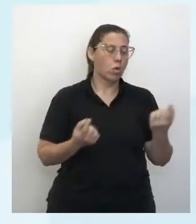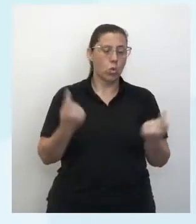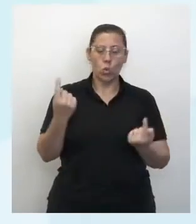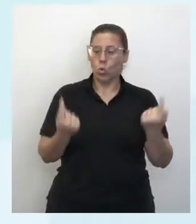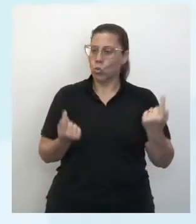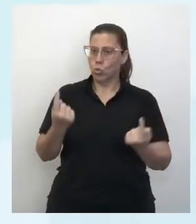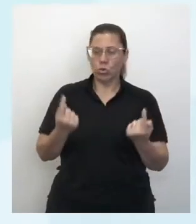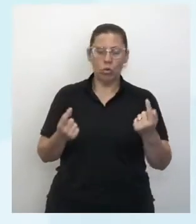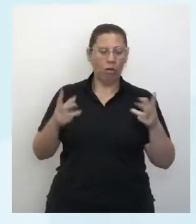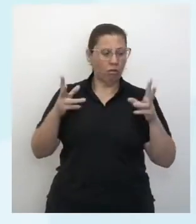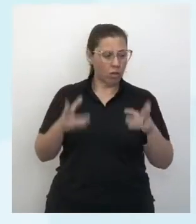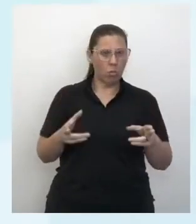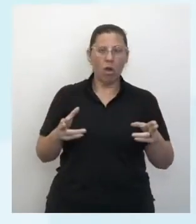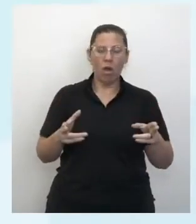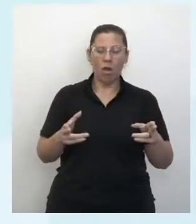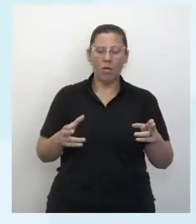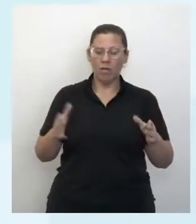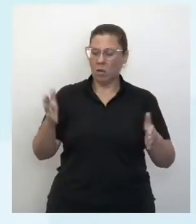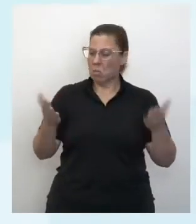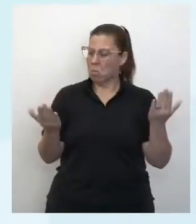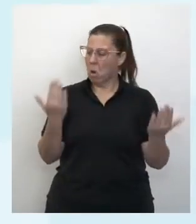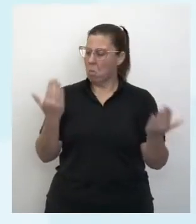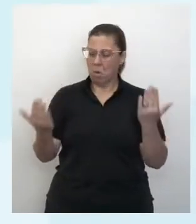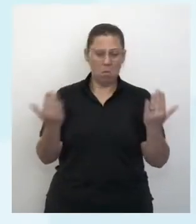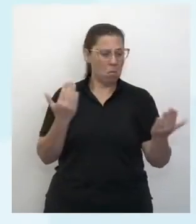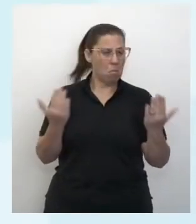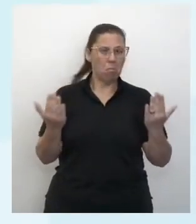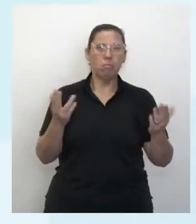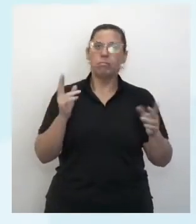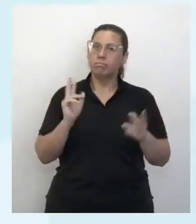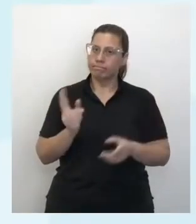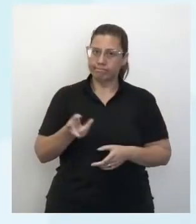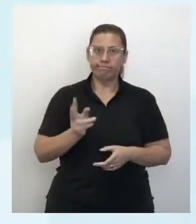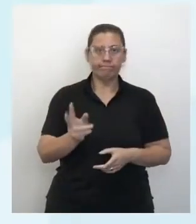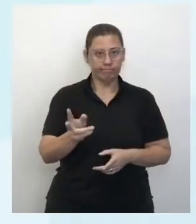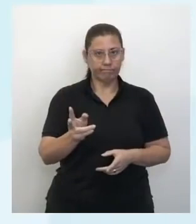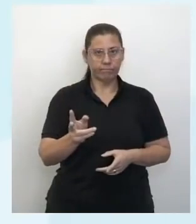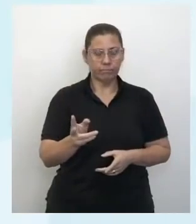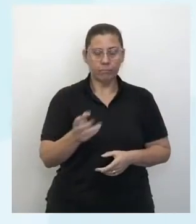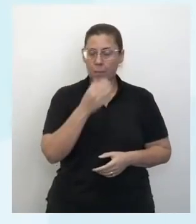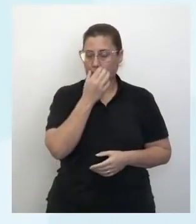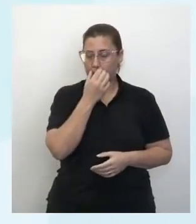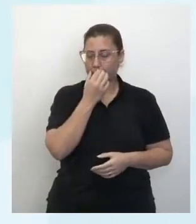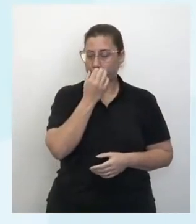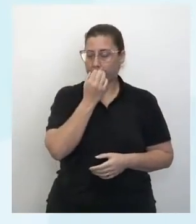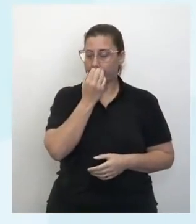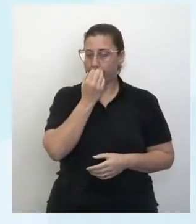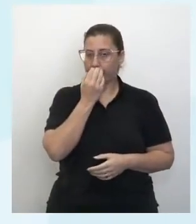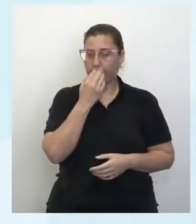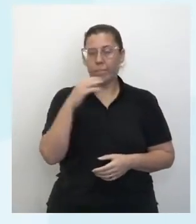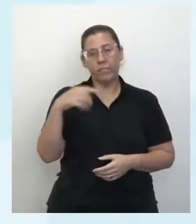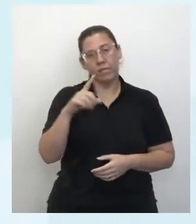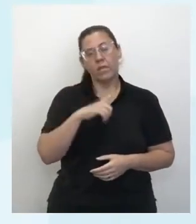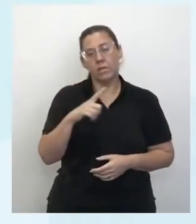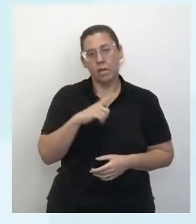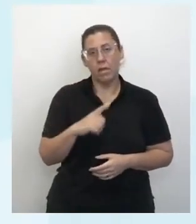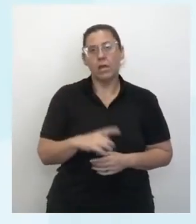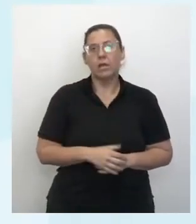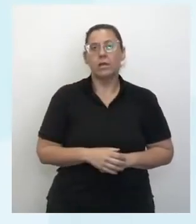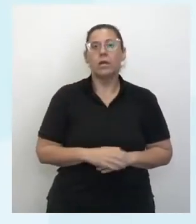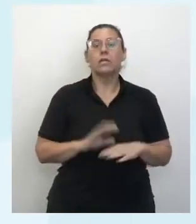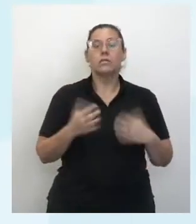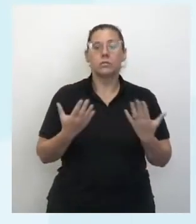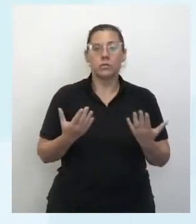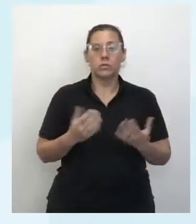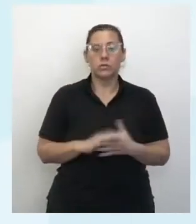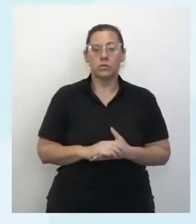machadinho, um quadrilátero com um quadrilátero, tem que ser assim, tá? Tem que ser a mesma forma. a gente vai ter que ter, além da mesma